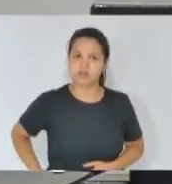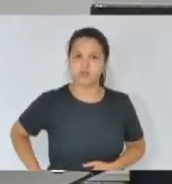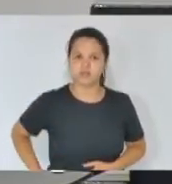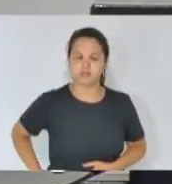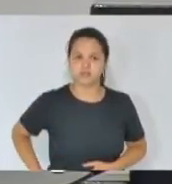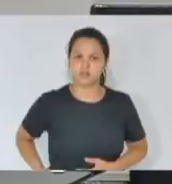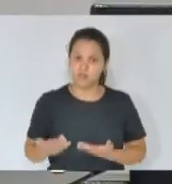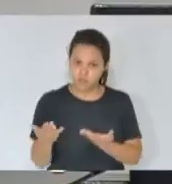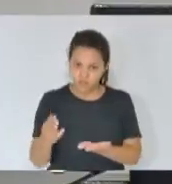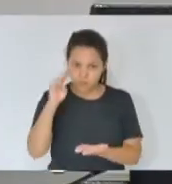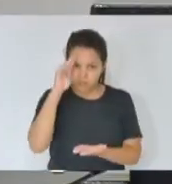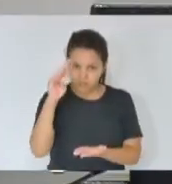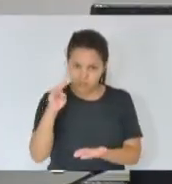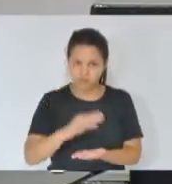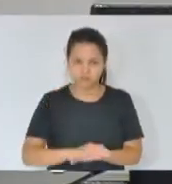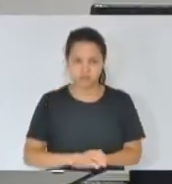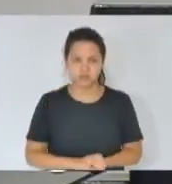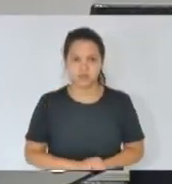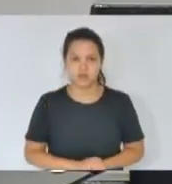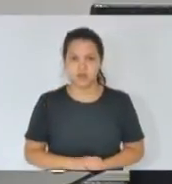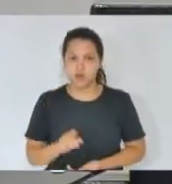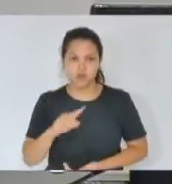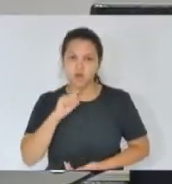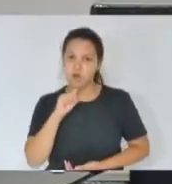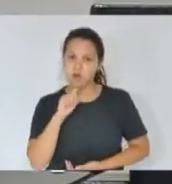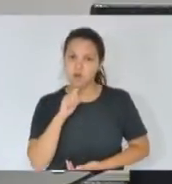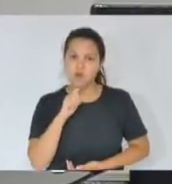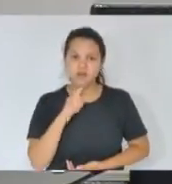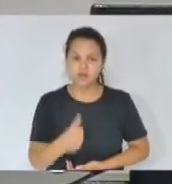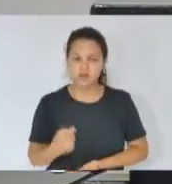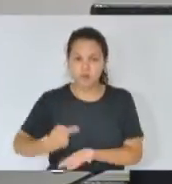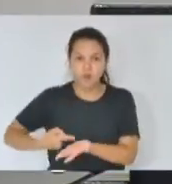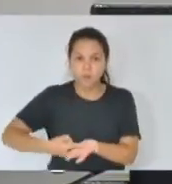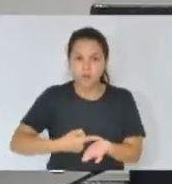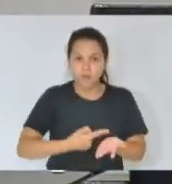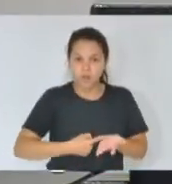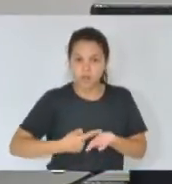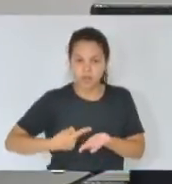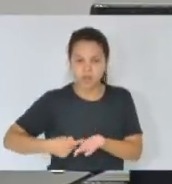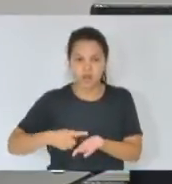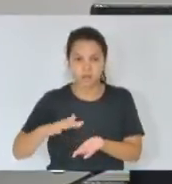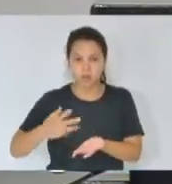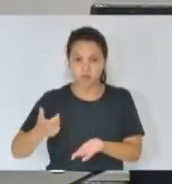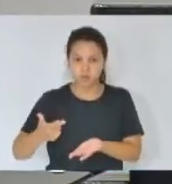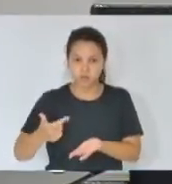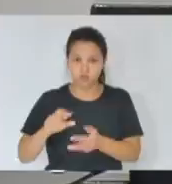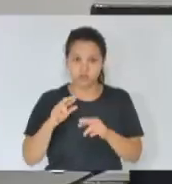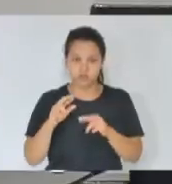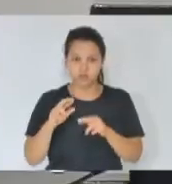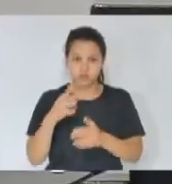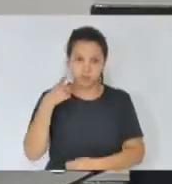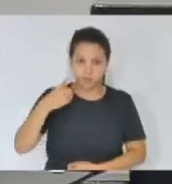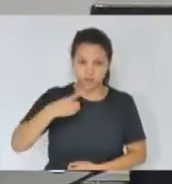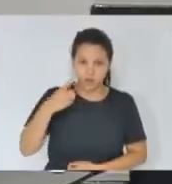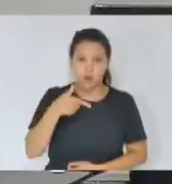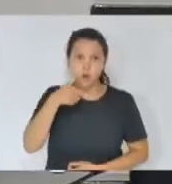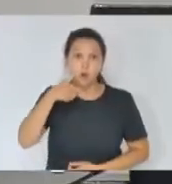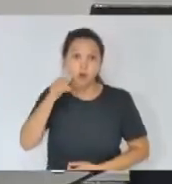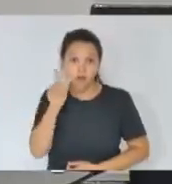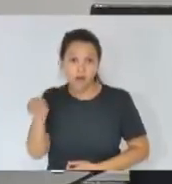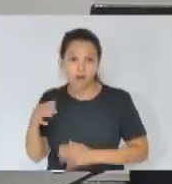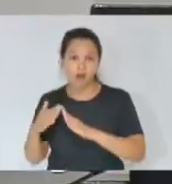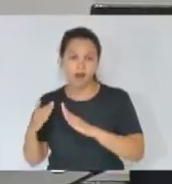o senhor não conseguiu reunir uma dúzia de deputados ontem na Casa da Agronômica? O senhor